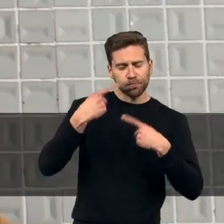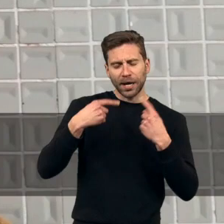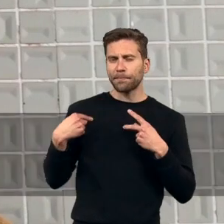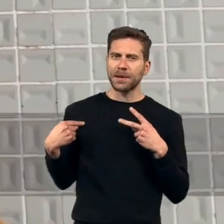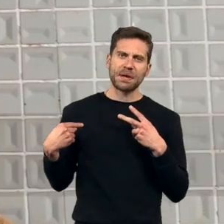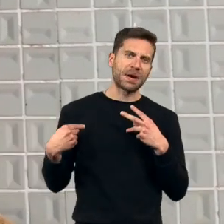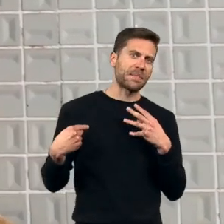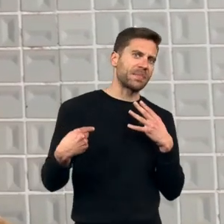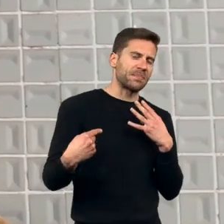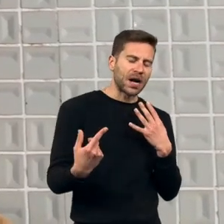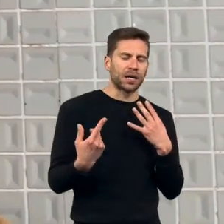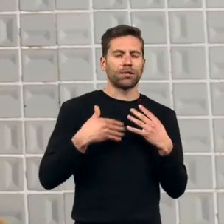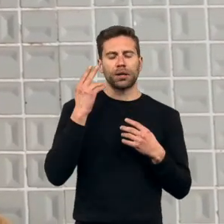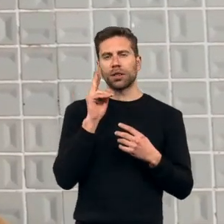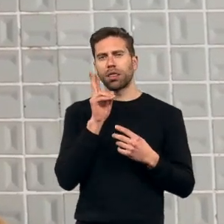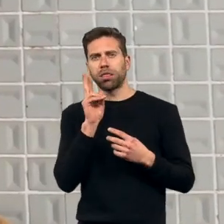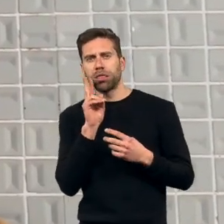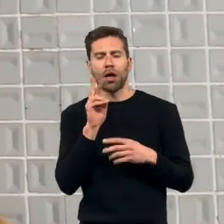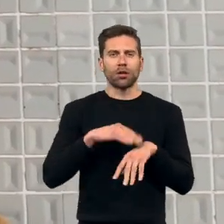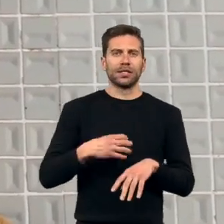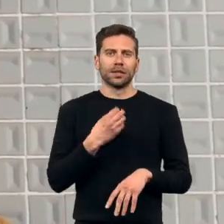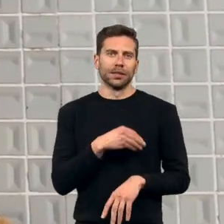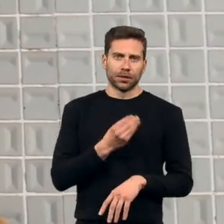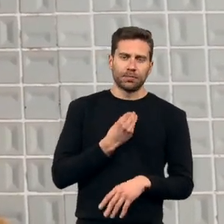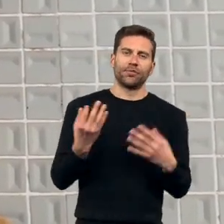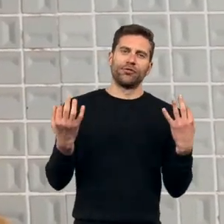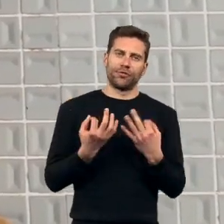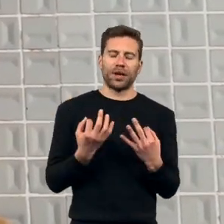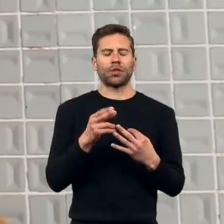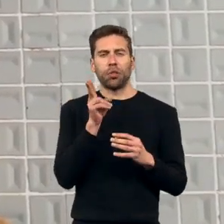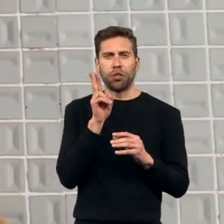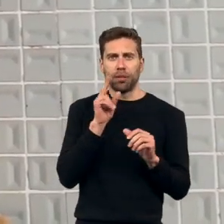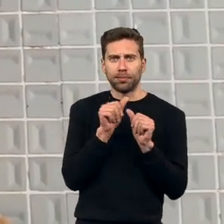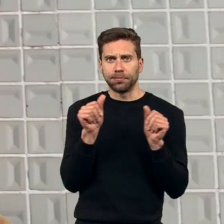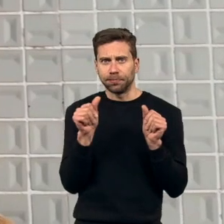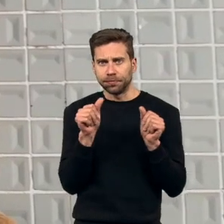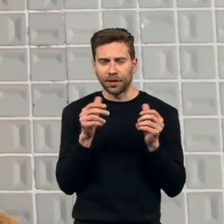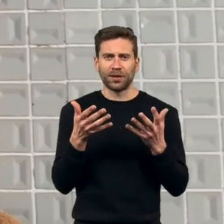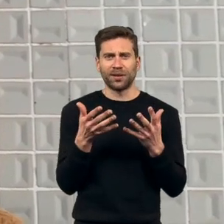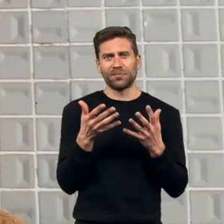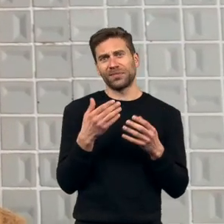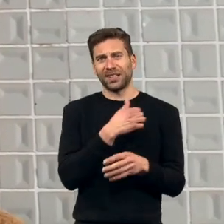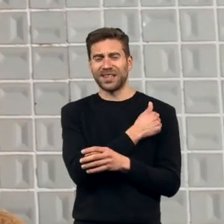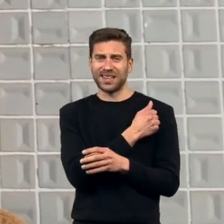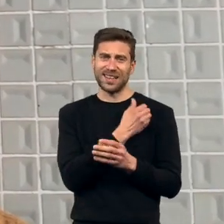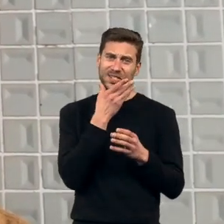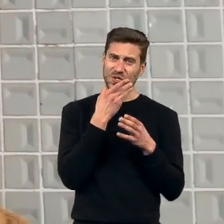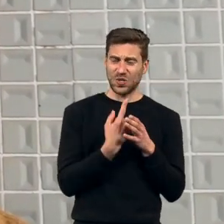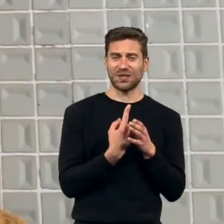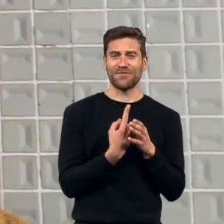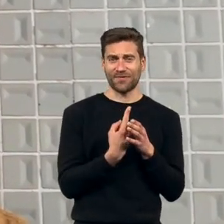e eu acompanhava com preocupação e estava ainda por cima sozinha em casa